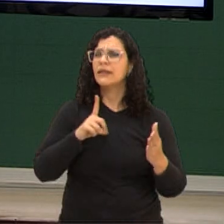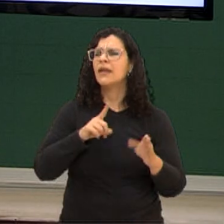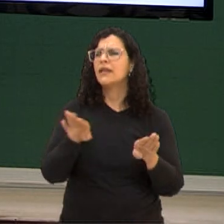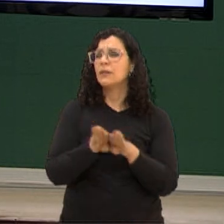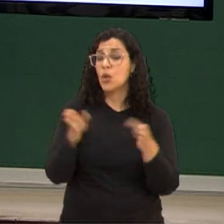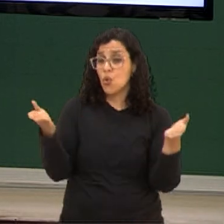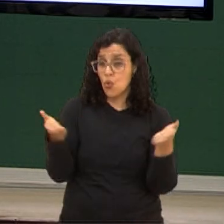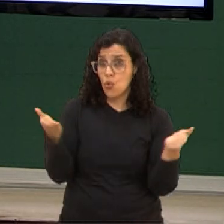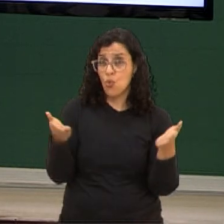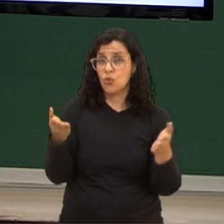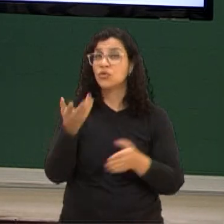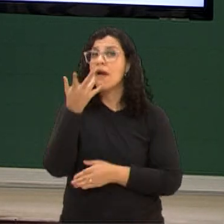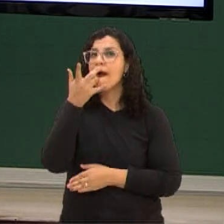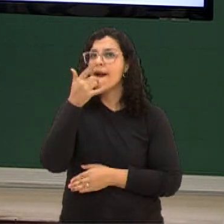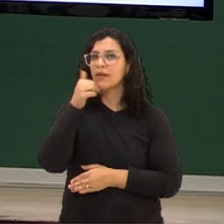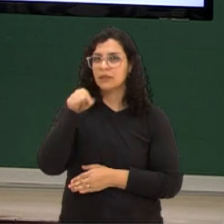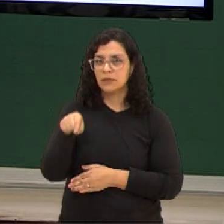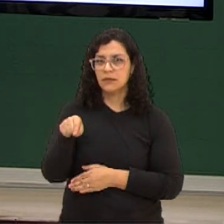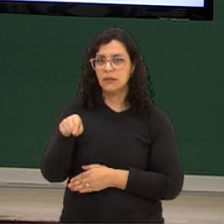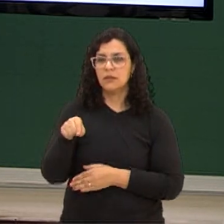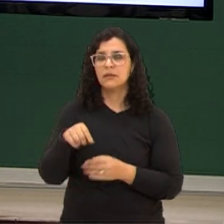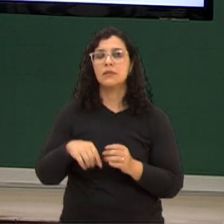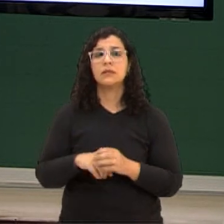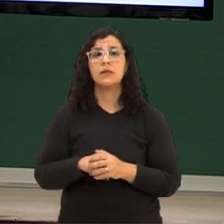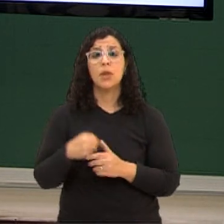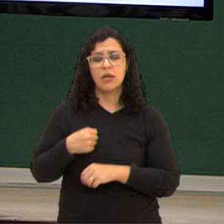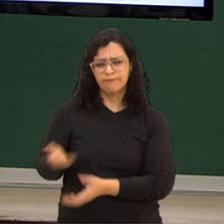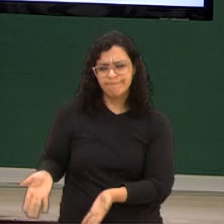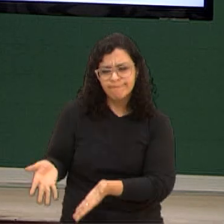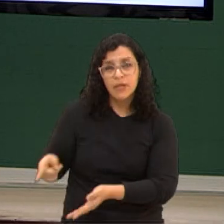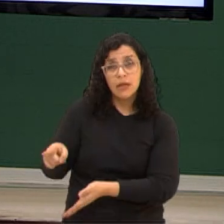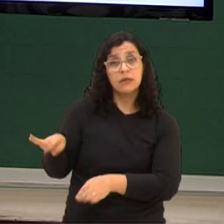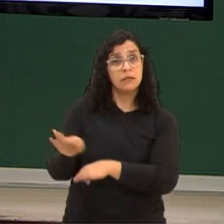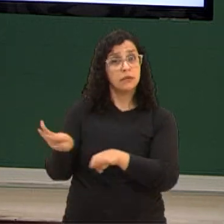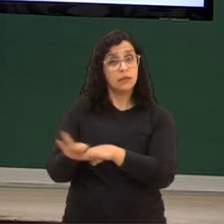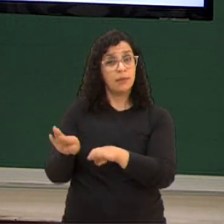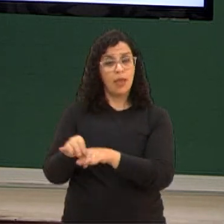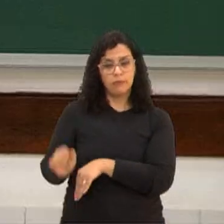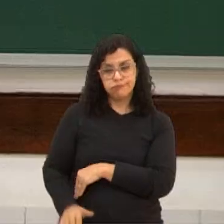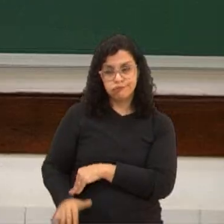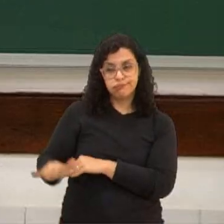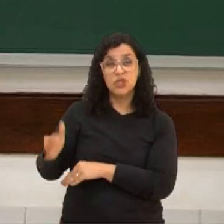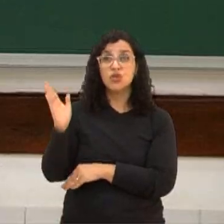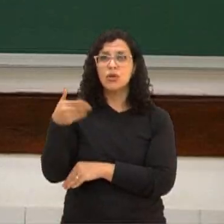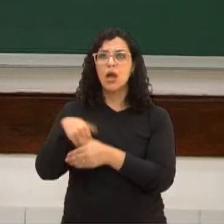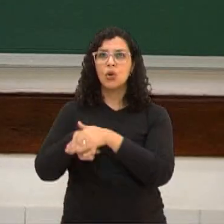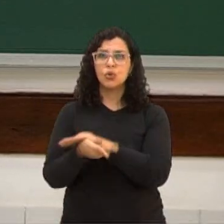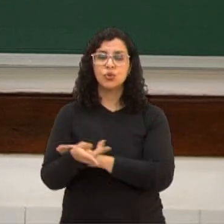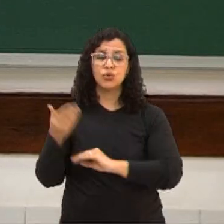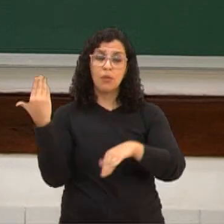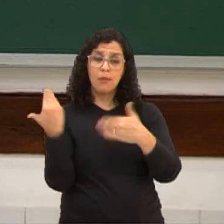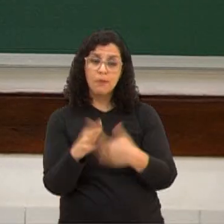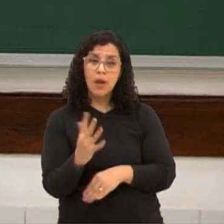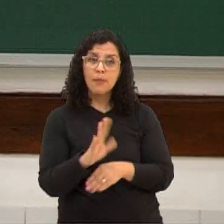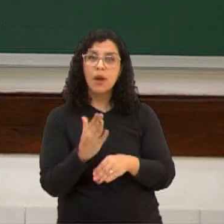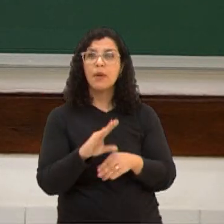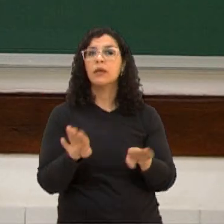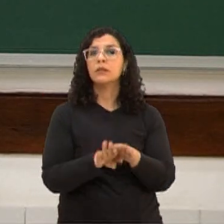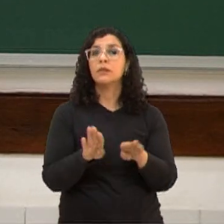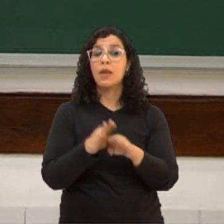em dia, as crianças, né, para incentivar as crianças desde pequeno, os pais utilizam uma tabela